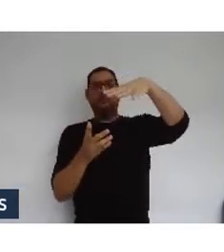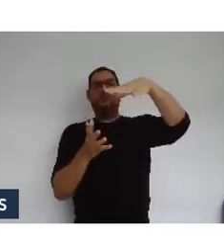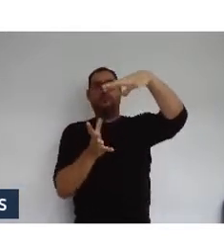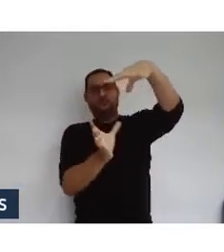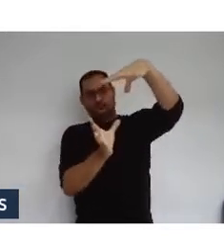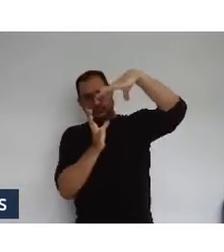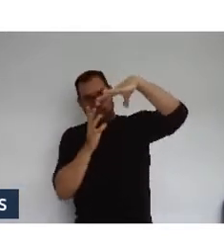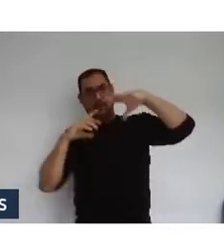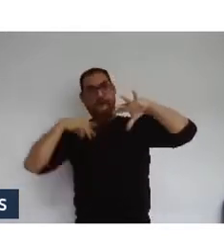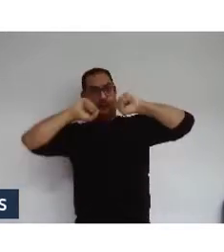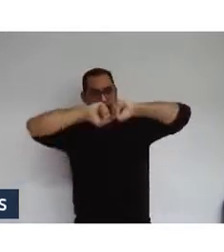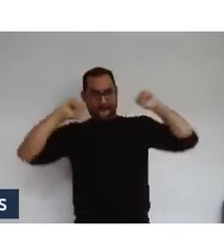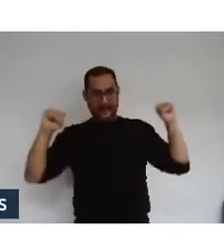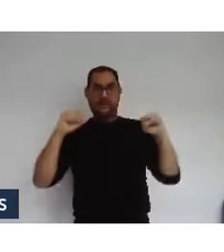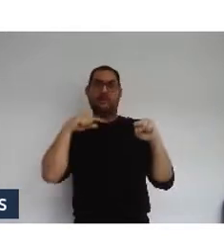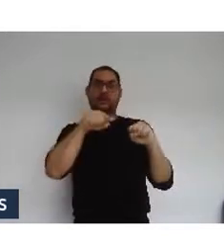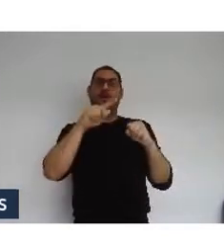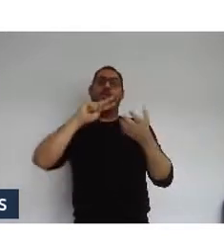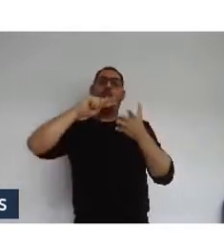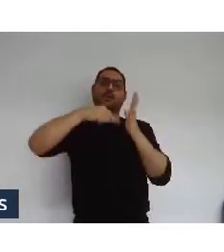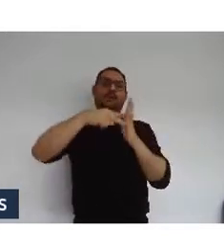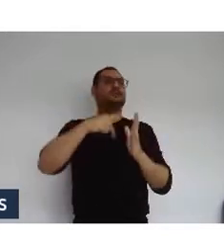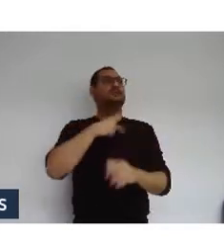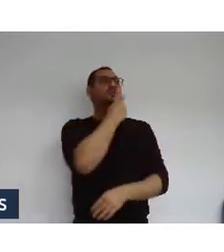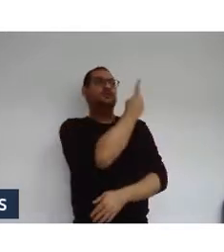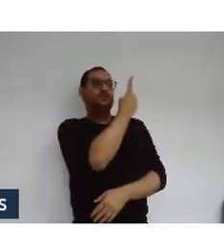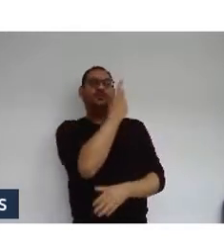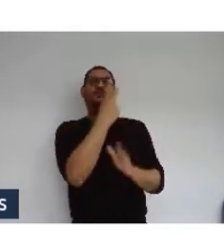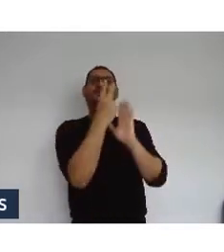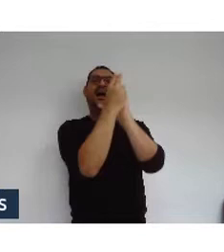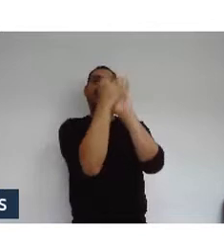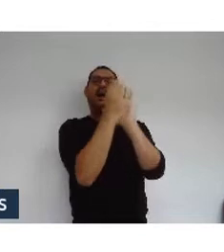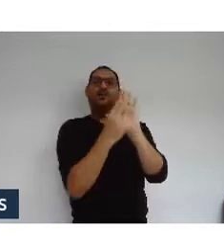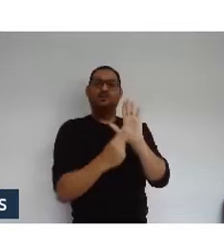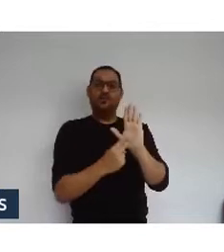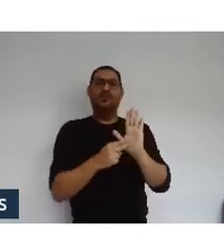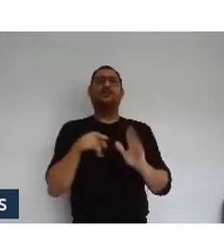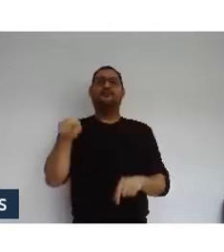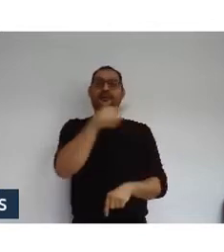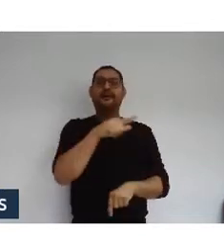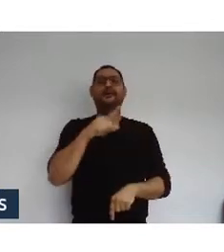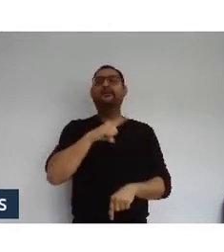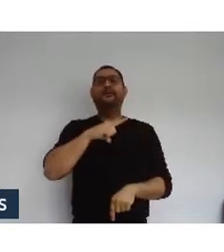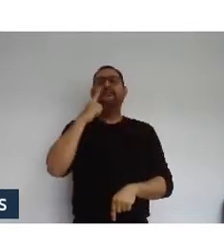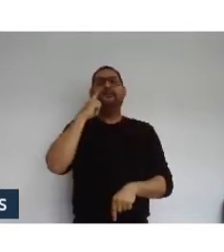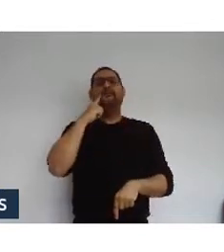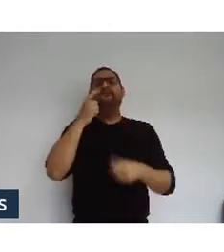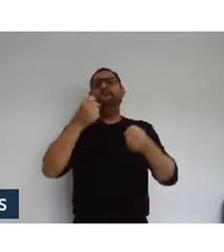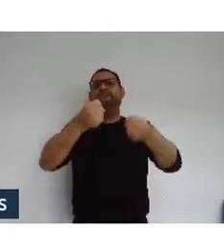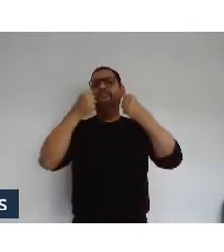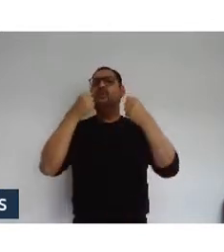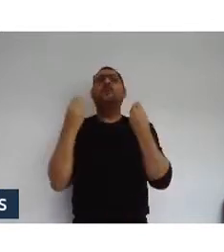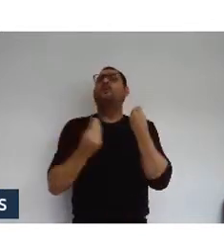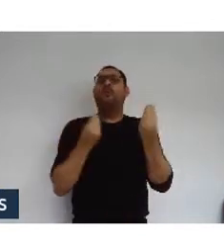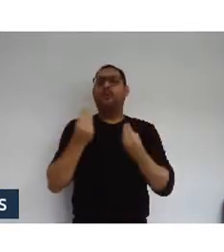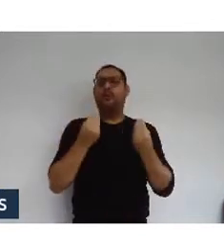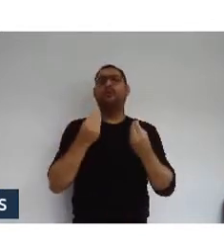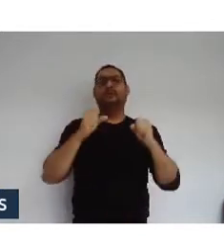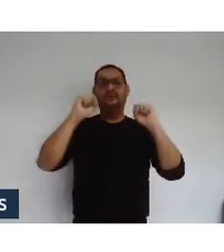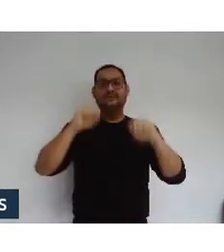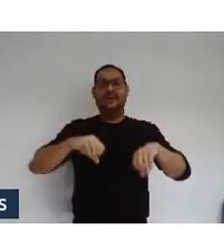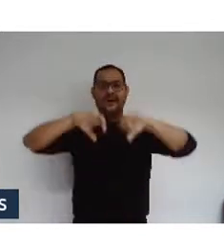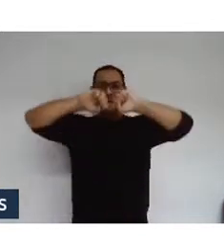volta, e essas duas autoras, Gall e Irvine, falam que nós fazemos isso estabelecendo um eixo de diferenciação,